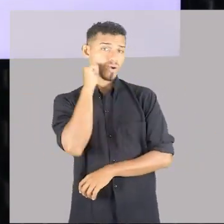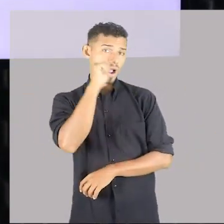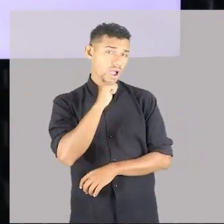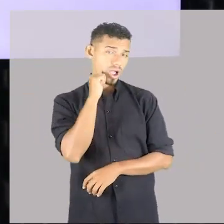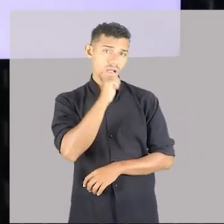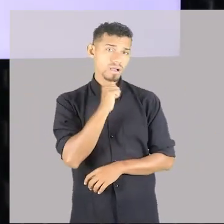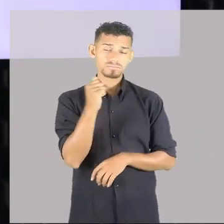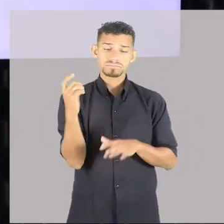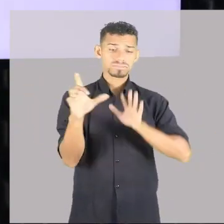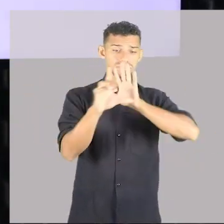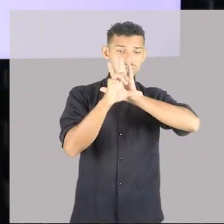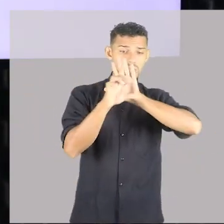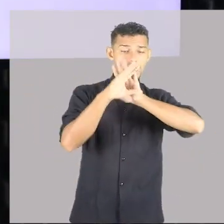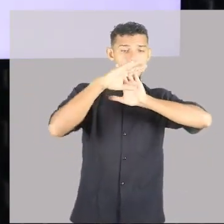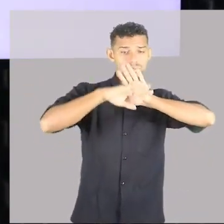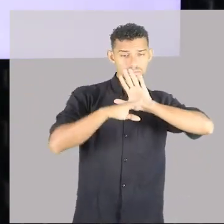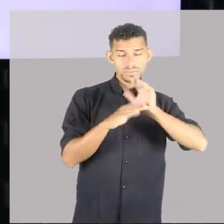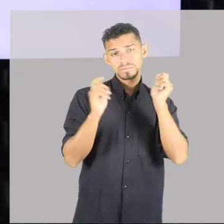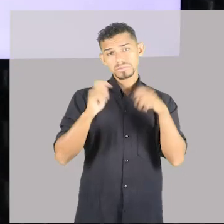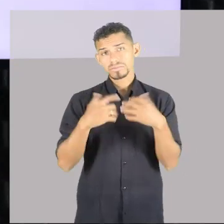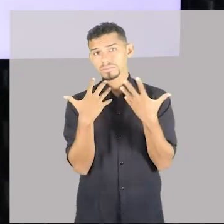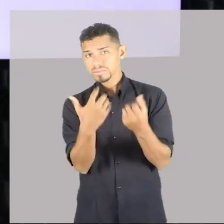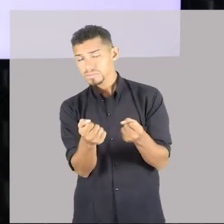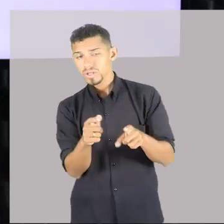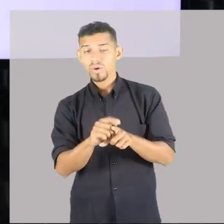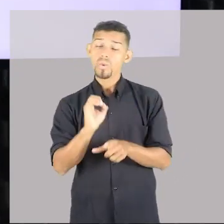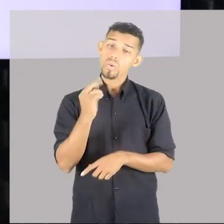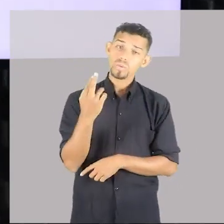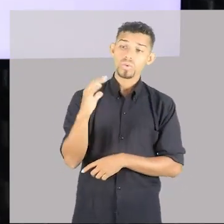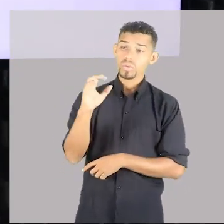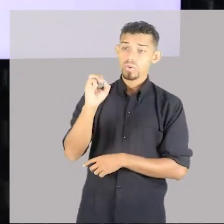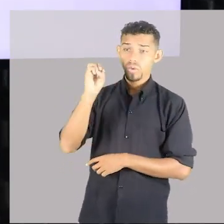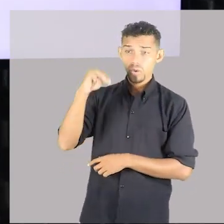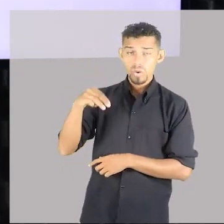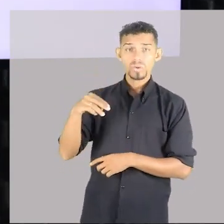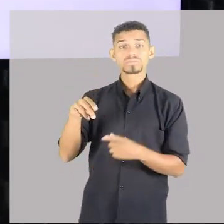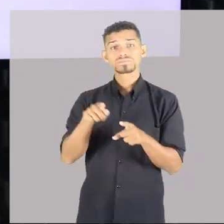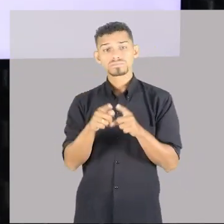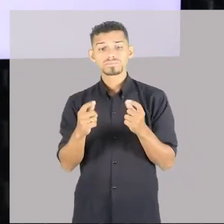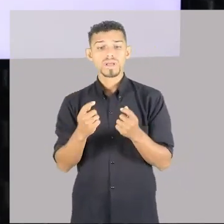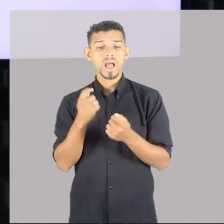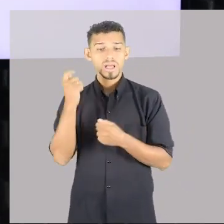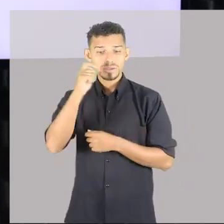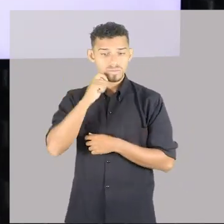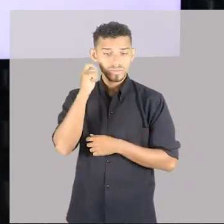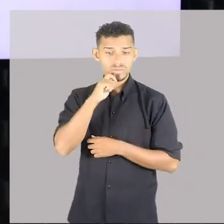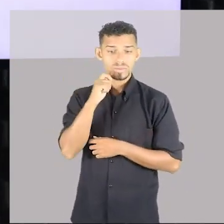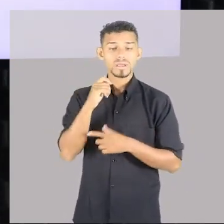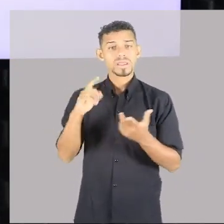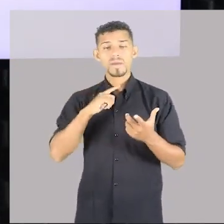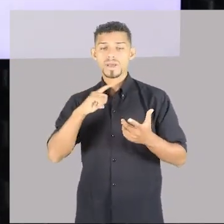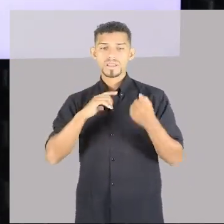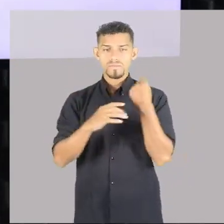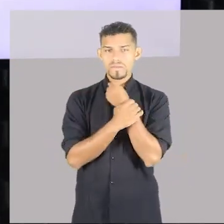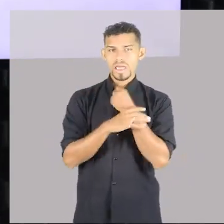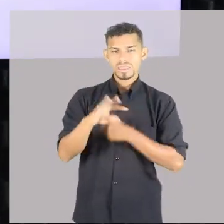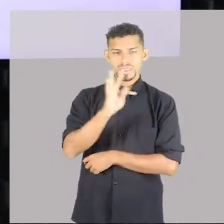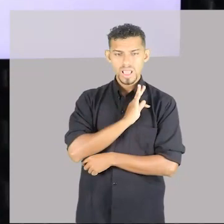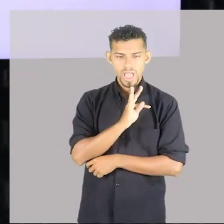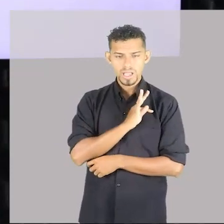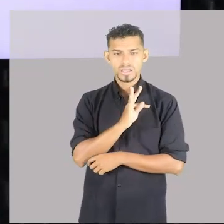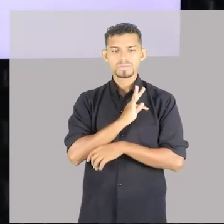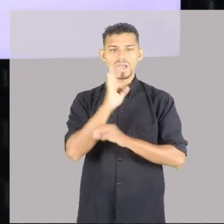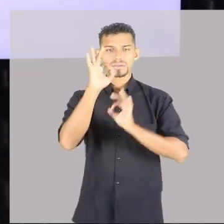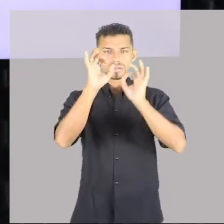processo administrativo assim permite, ou com advogado, se João da Silva decidir ter uma defesa mais técnica, mais